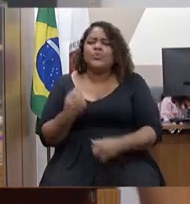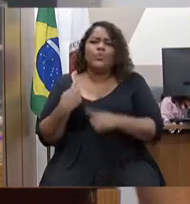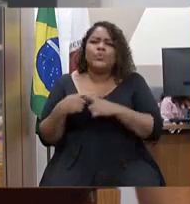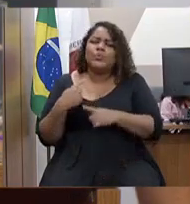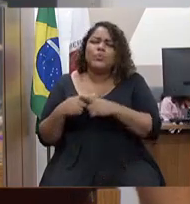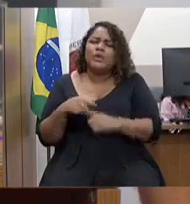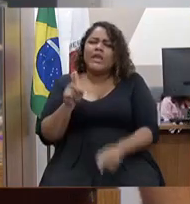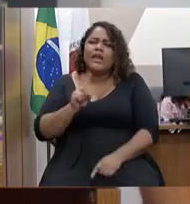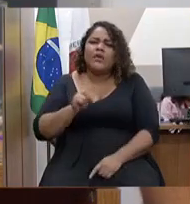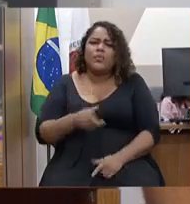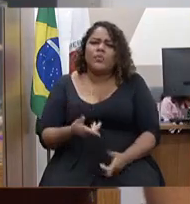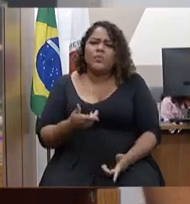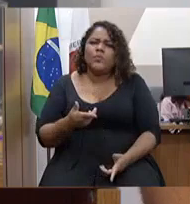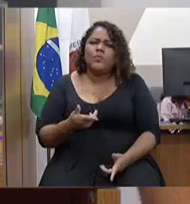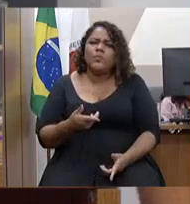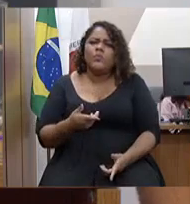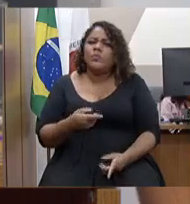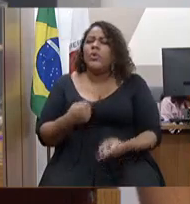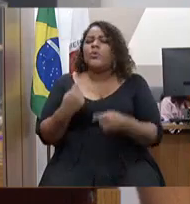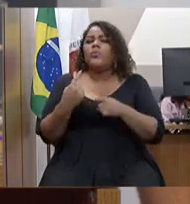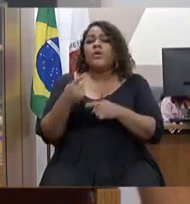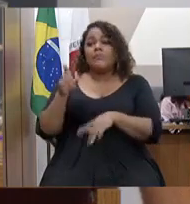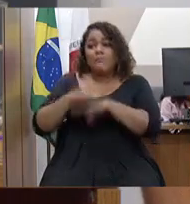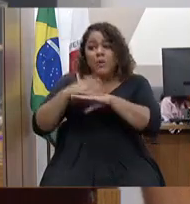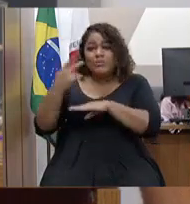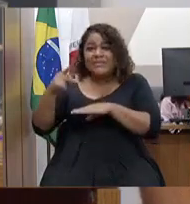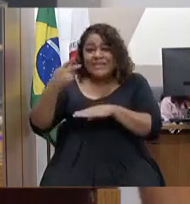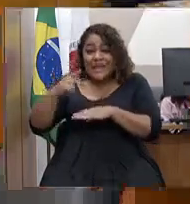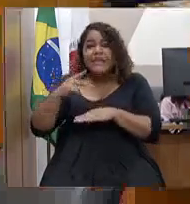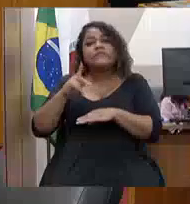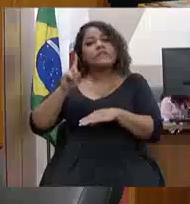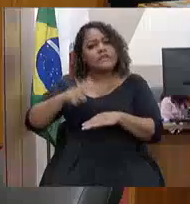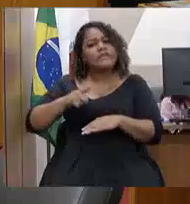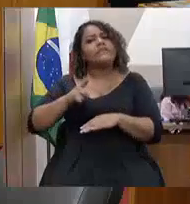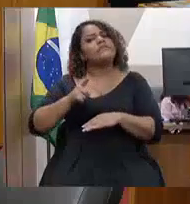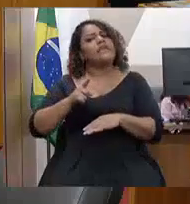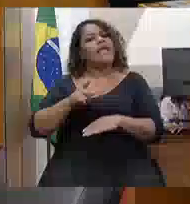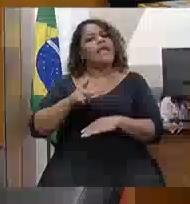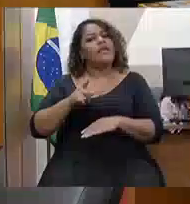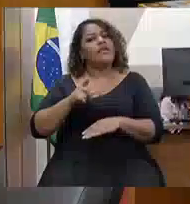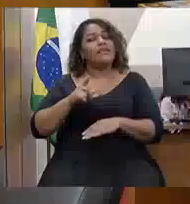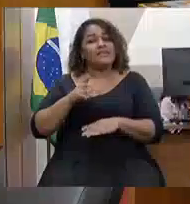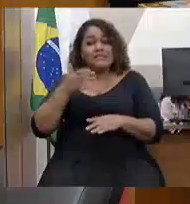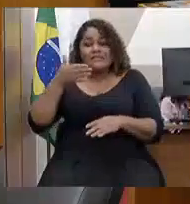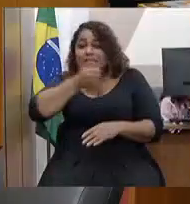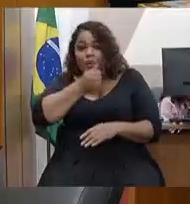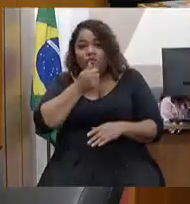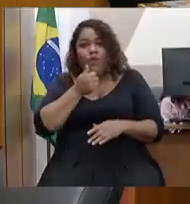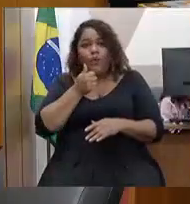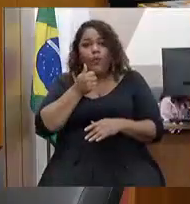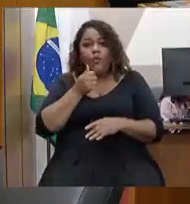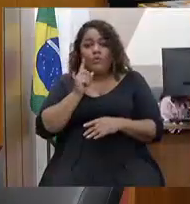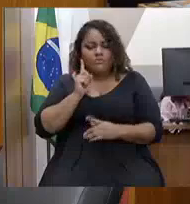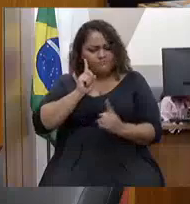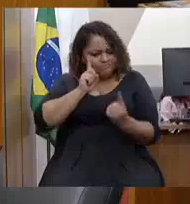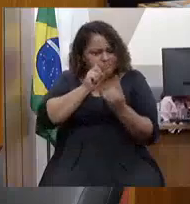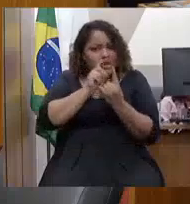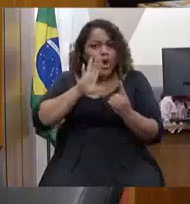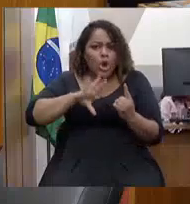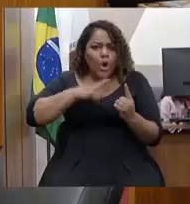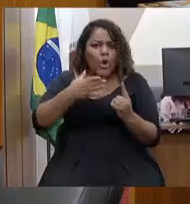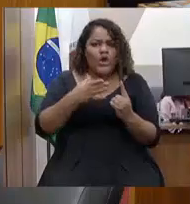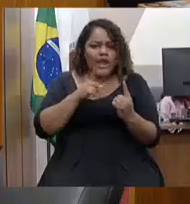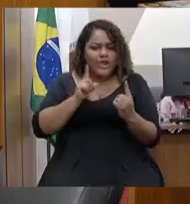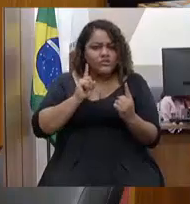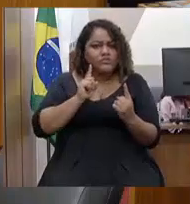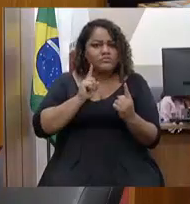eles que viveram e foram a linha de frente e que salvaram as nossas vidas porque senão